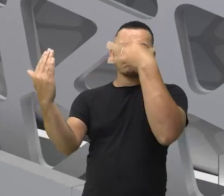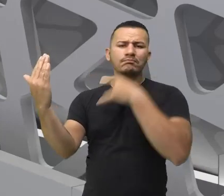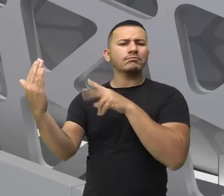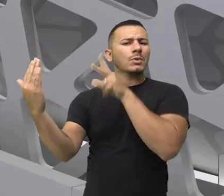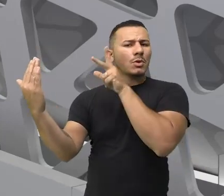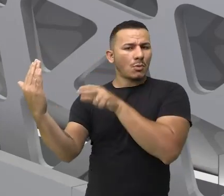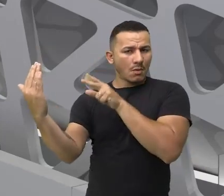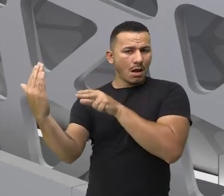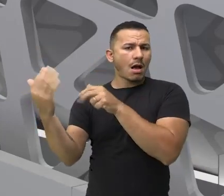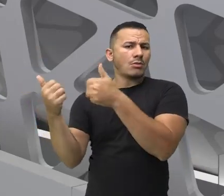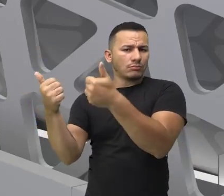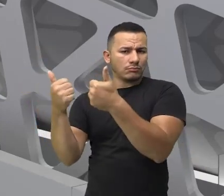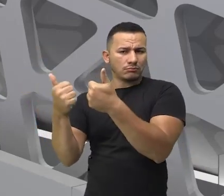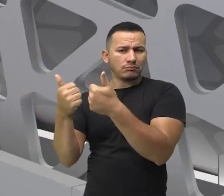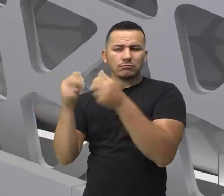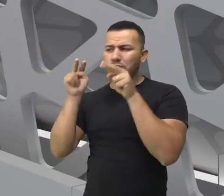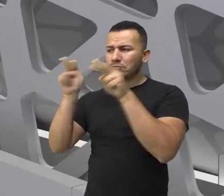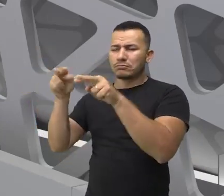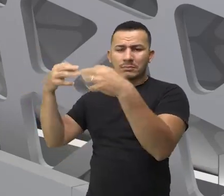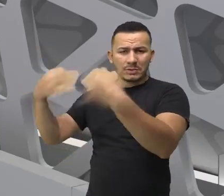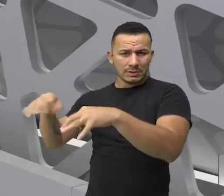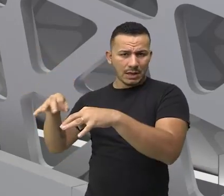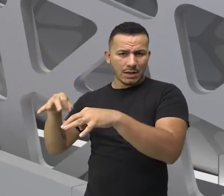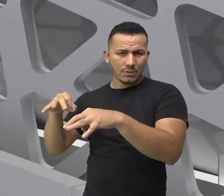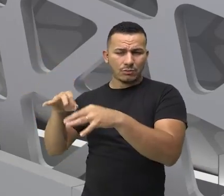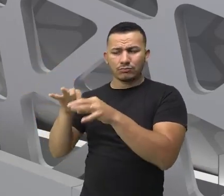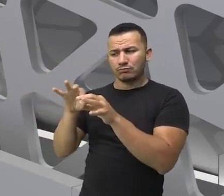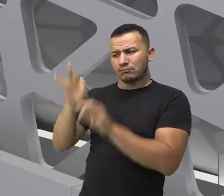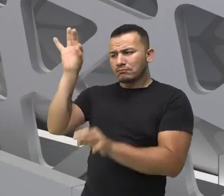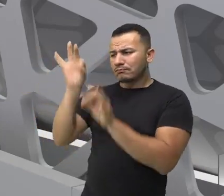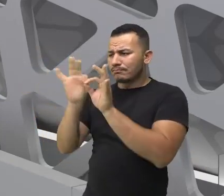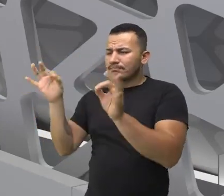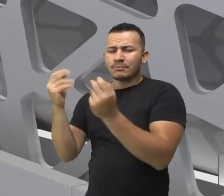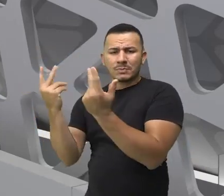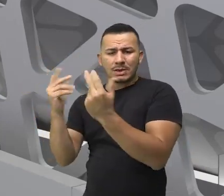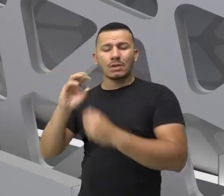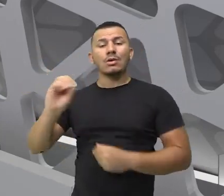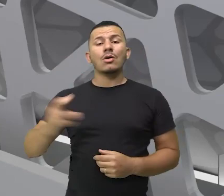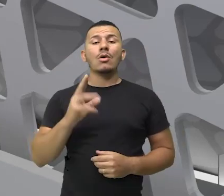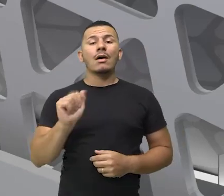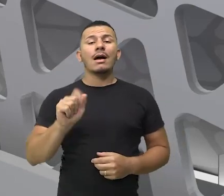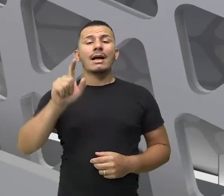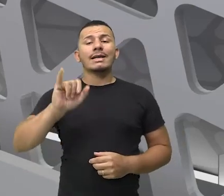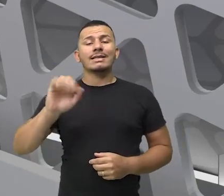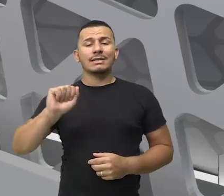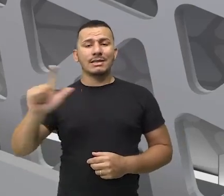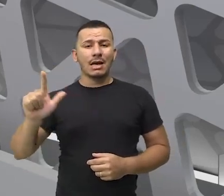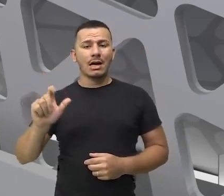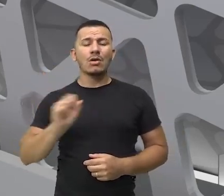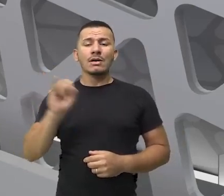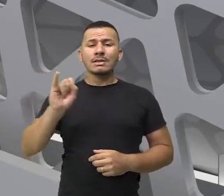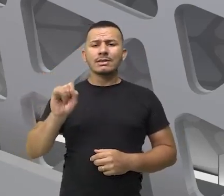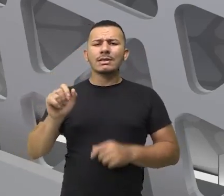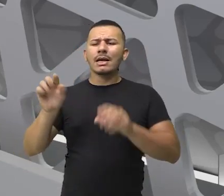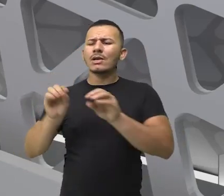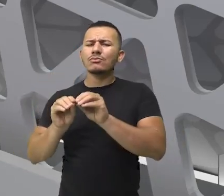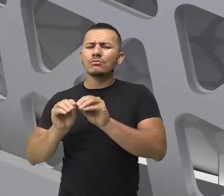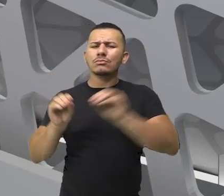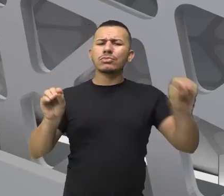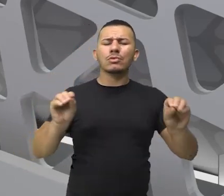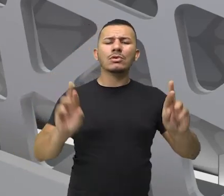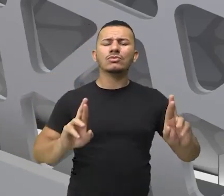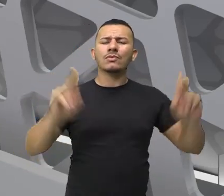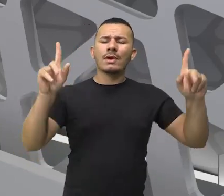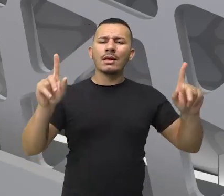Belezinha, numa boa, eu estou me vendo. Ou axial o nome dela. Opa, o professor Aldemir se deslocou, saiu de um ponto e foi